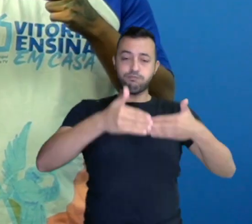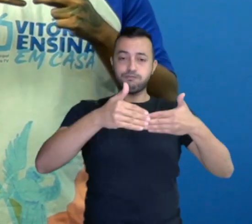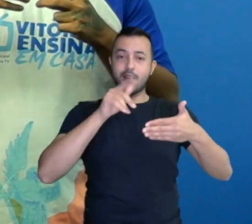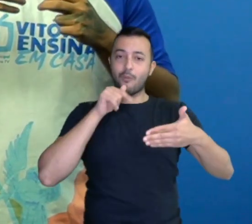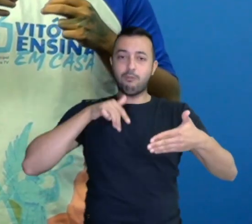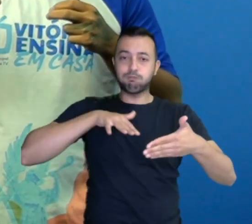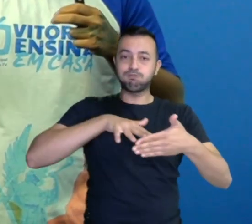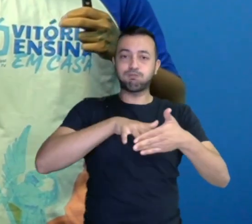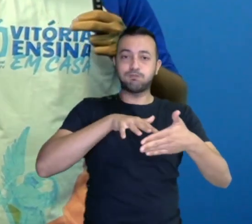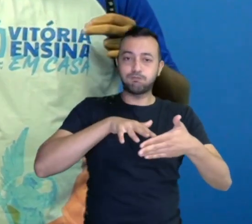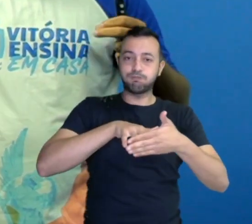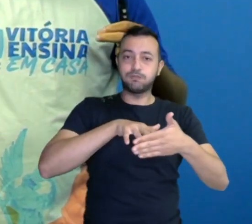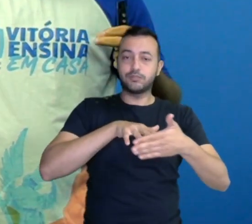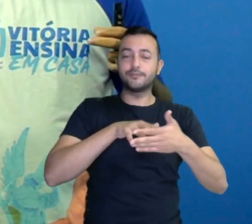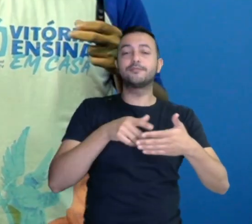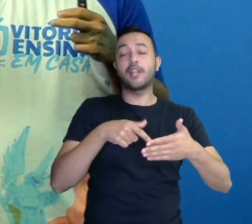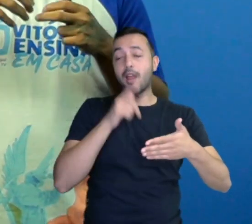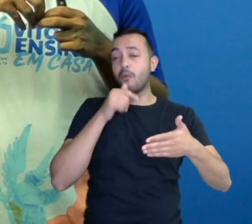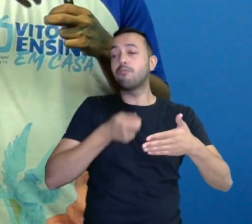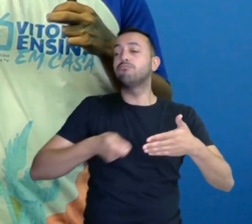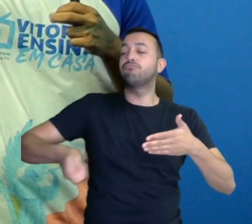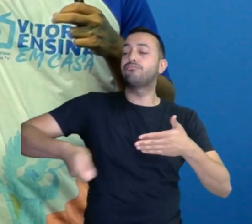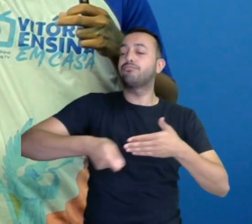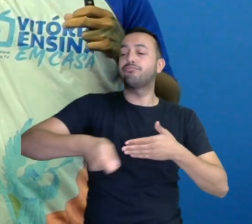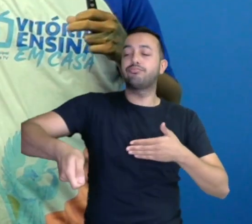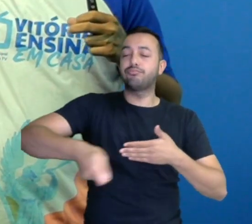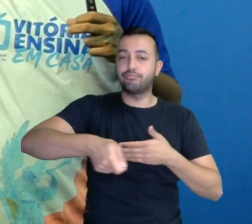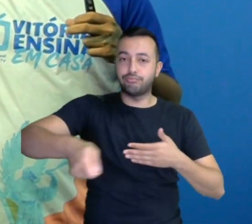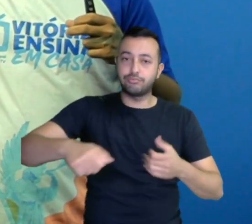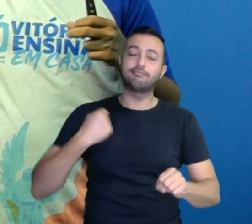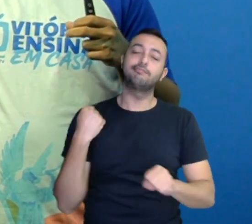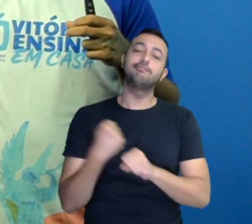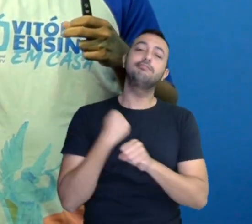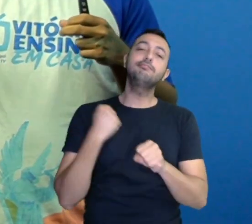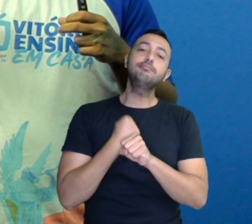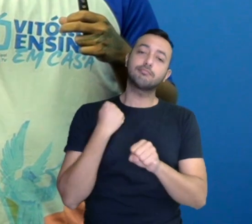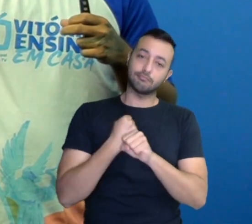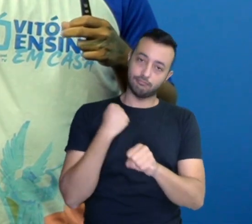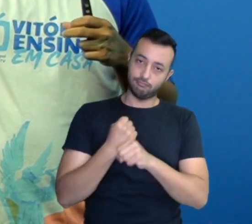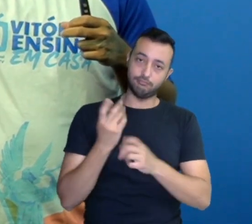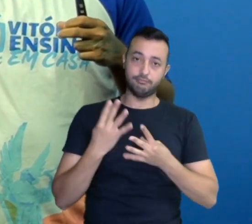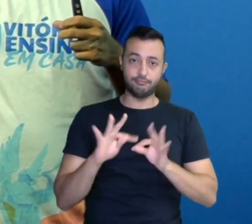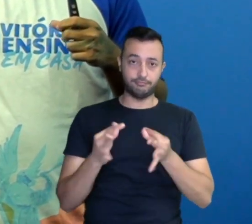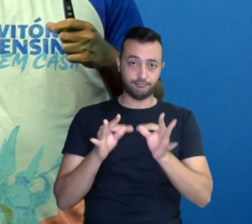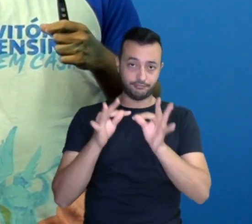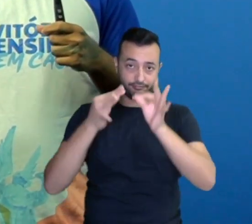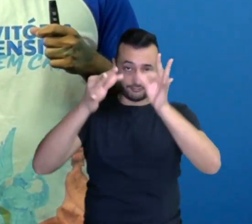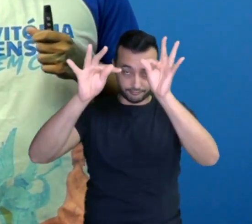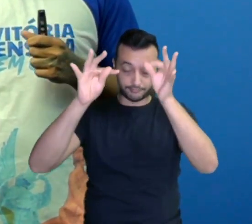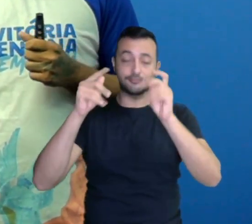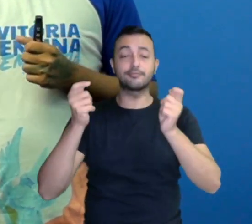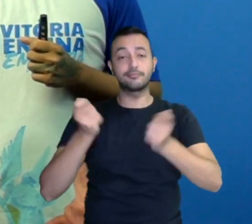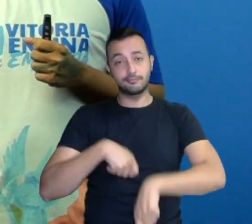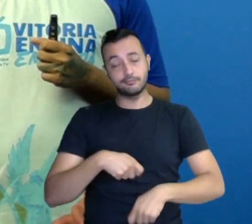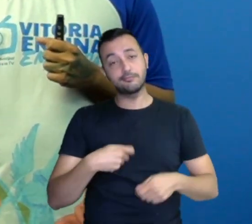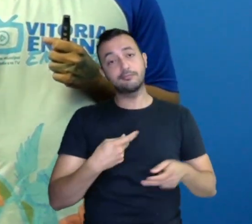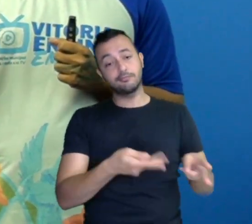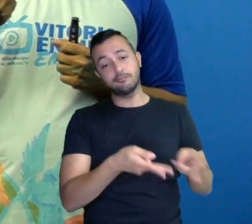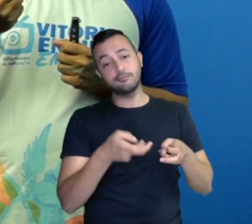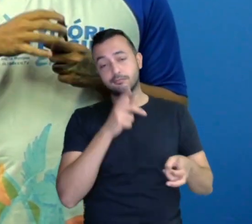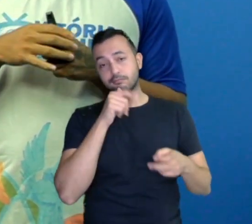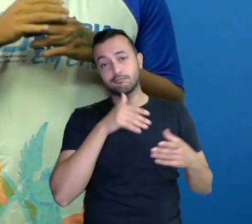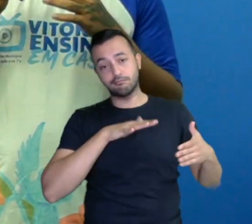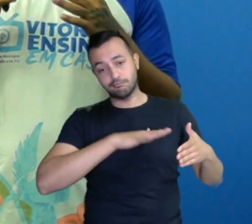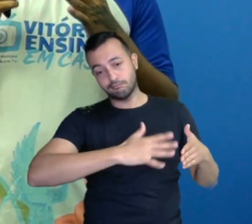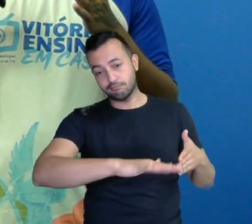fazem lá processos de irrigações, né, eles constroem essas tecnologias para poder retirar a água